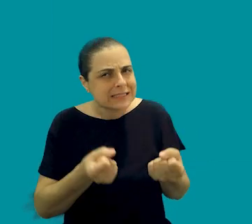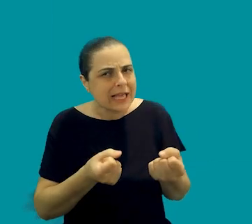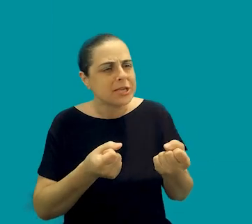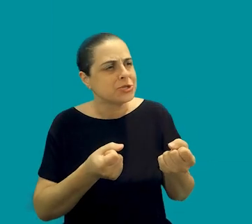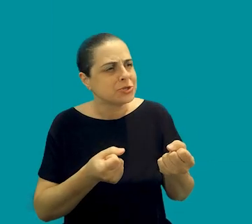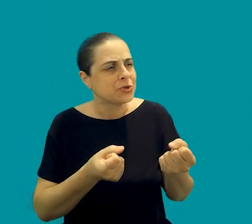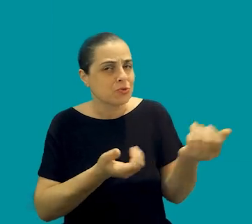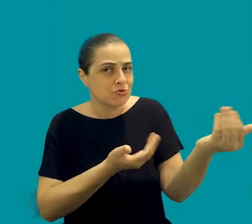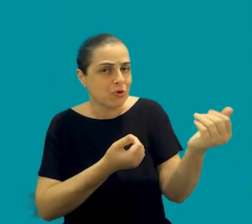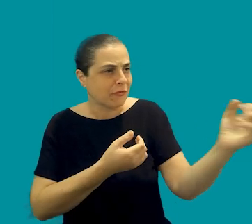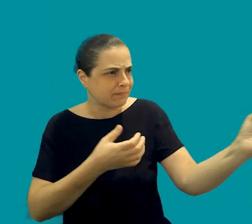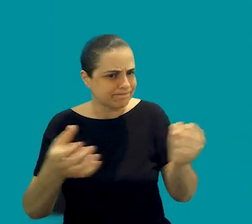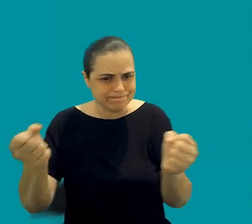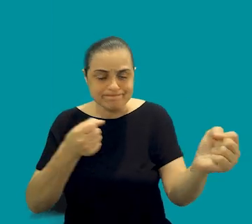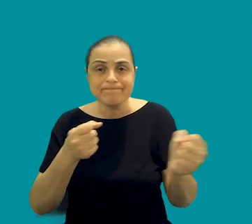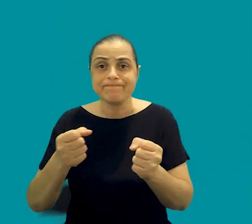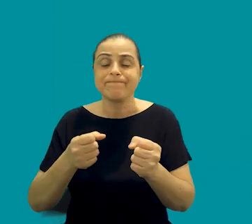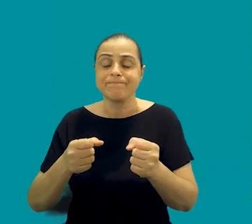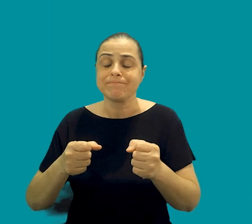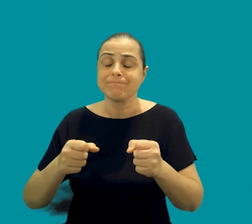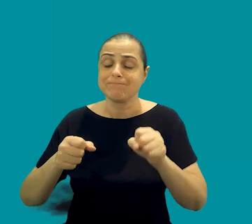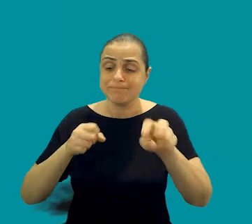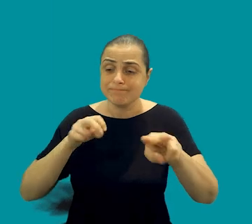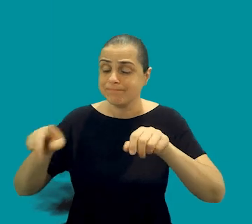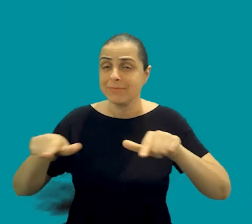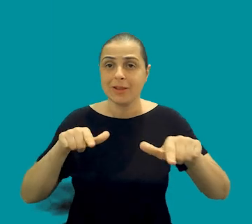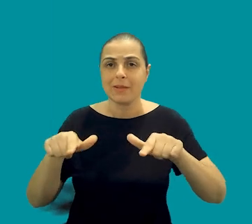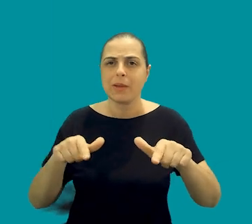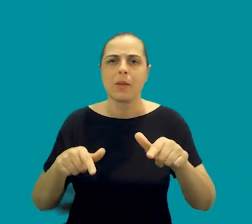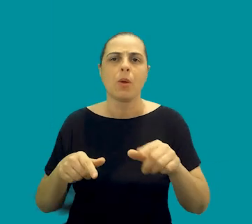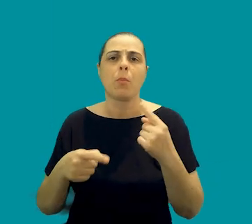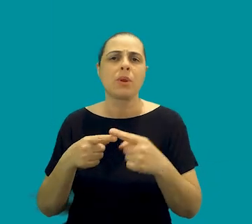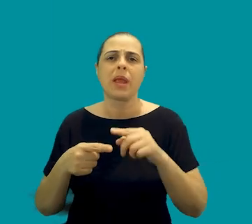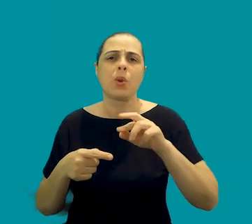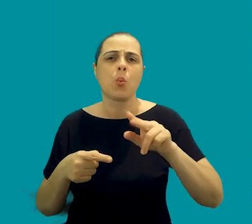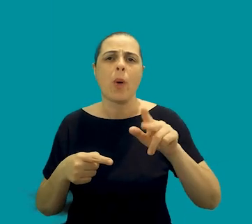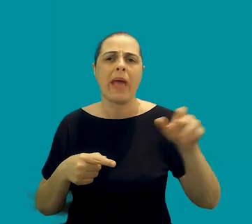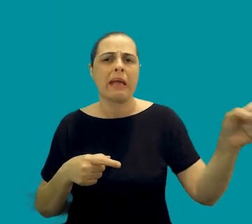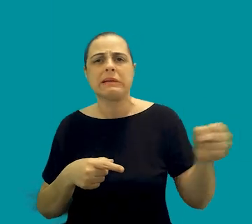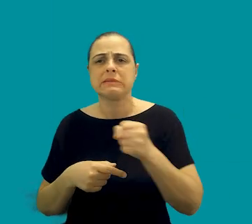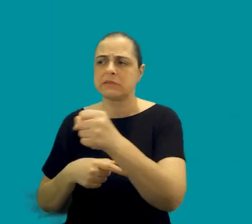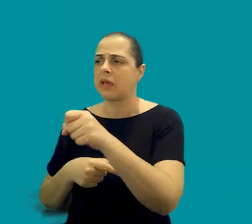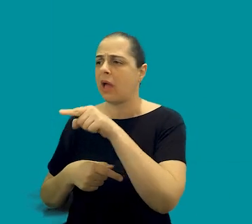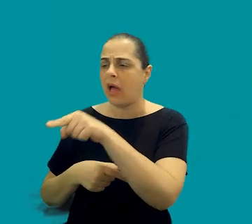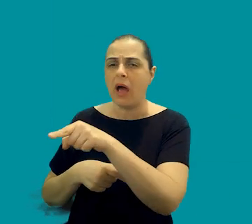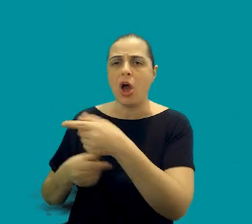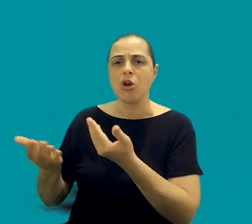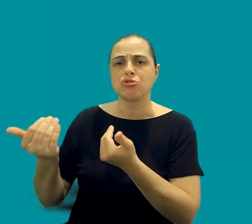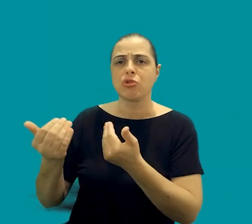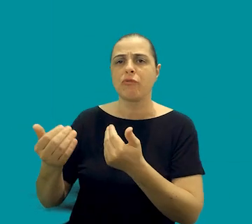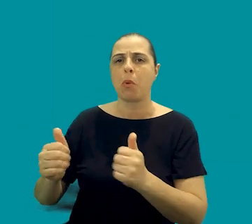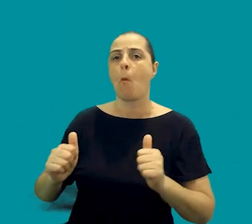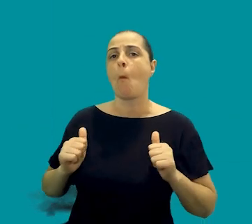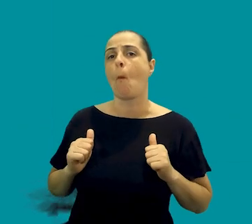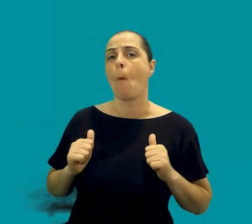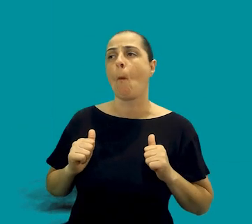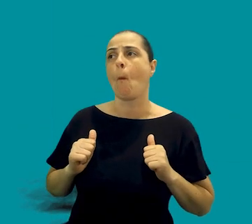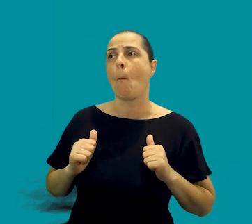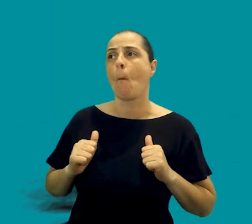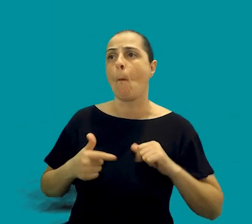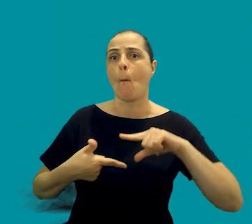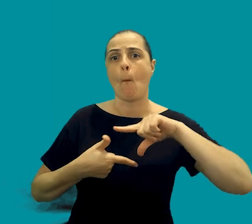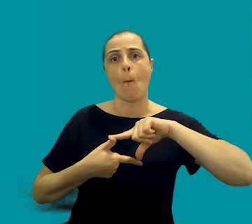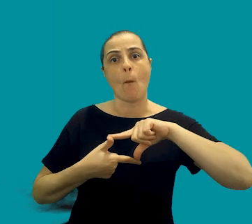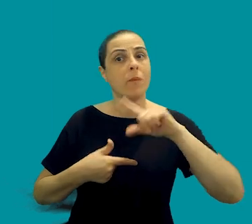não sejam só vamos encostar um moleque lá, a menina lá, né, isso aí que... Mas é engraçado, né, porque a gente vê, às vezes, em